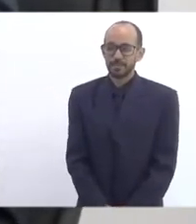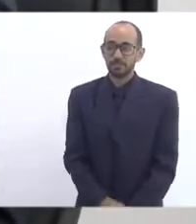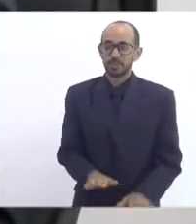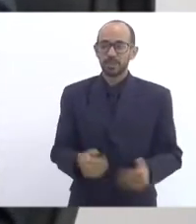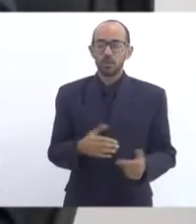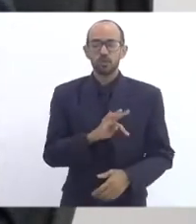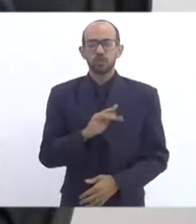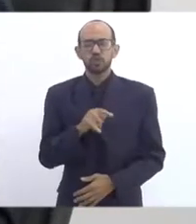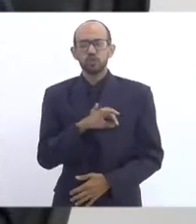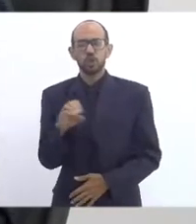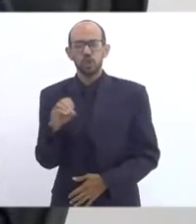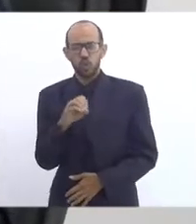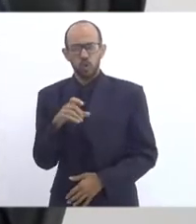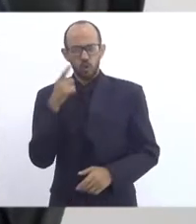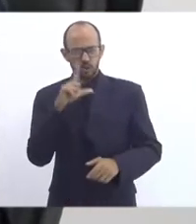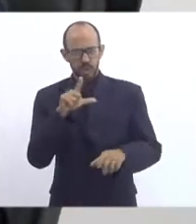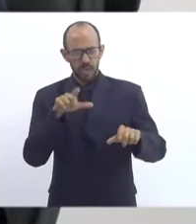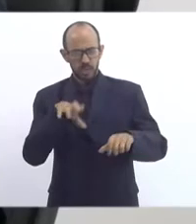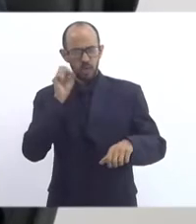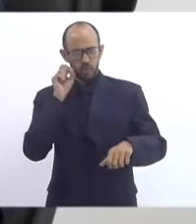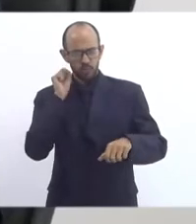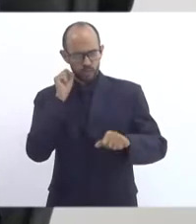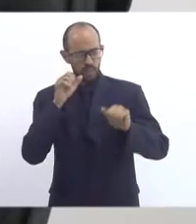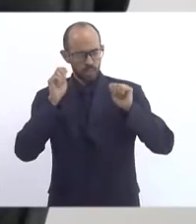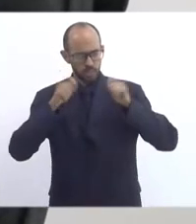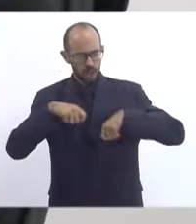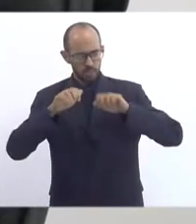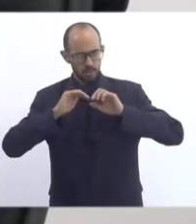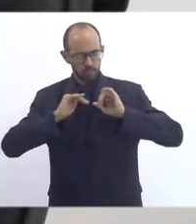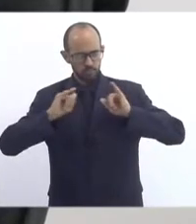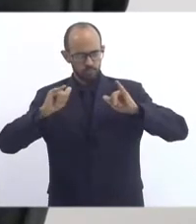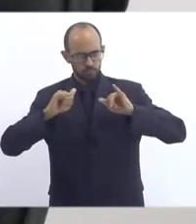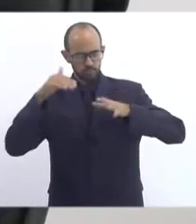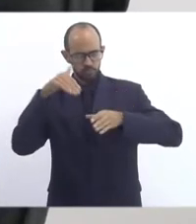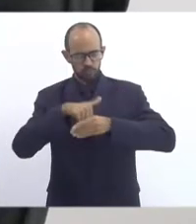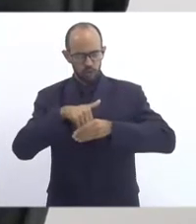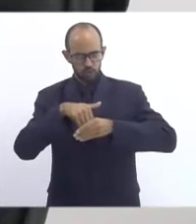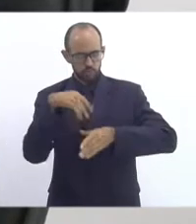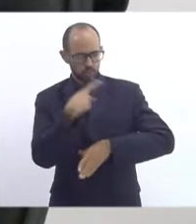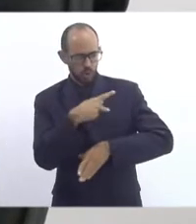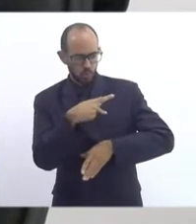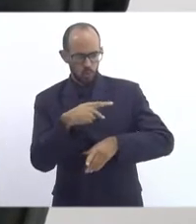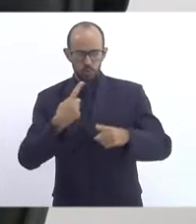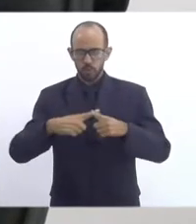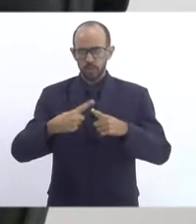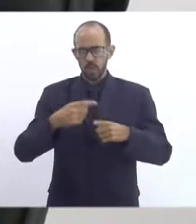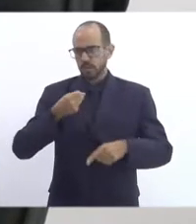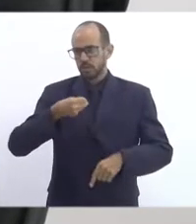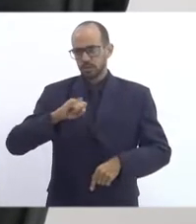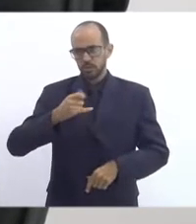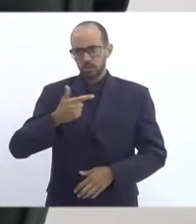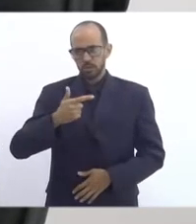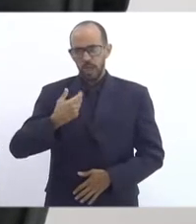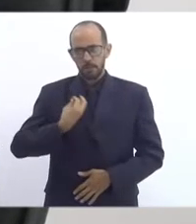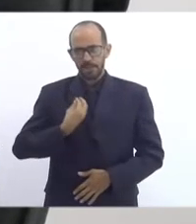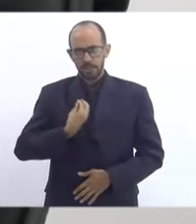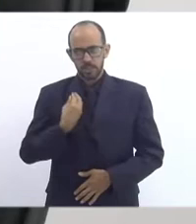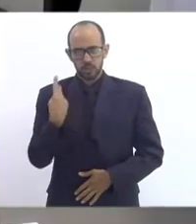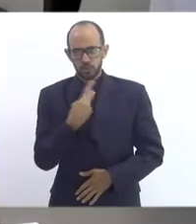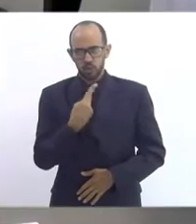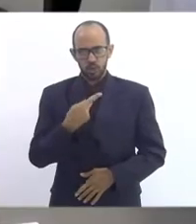Deputado Chico, você consegue nos ouvir, pelo menos para emitir o voto? Porque sem a tua presença não tem quórum. Não, mas